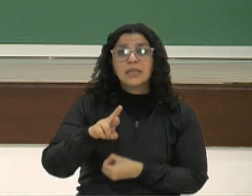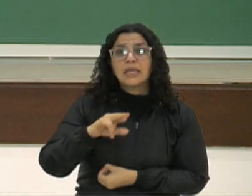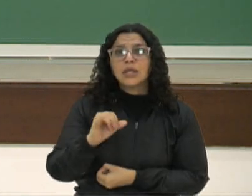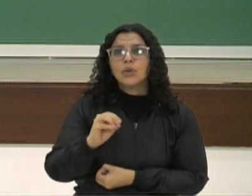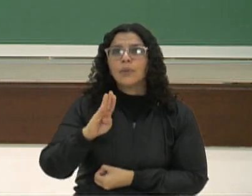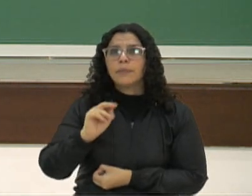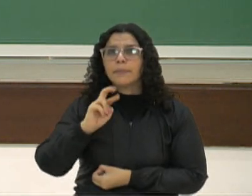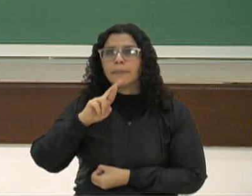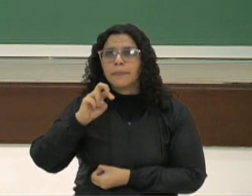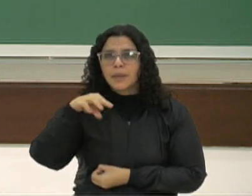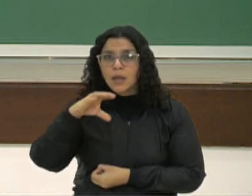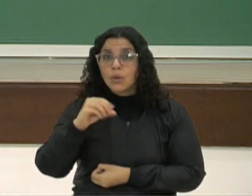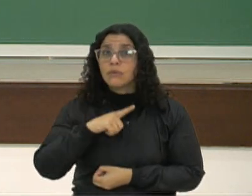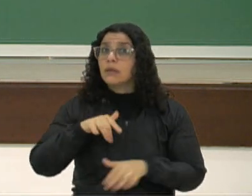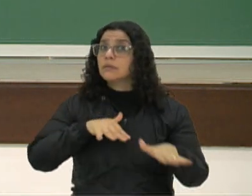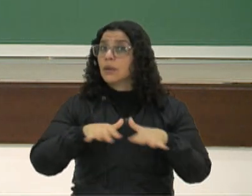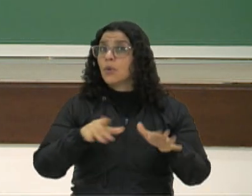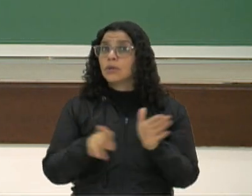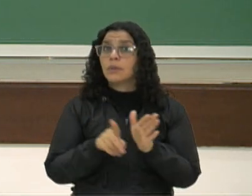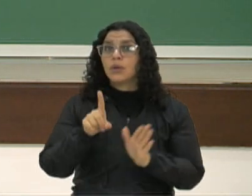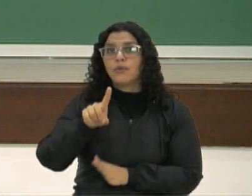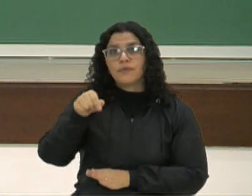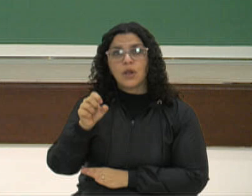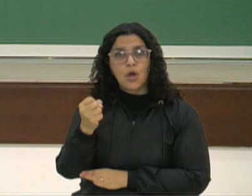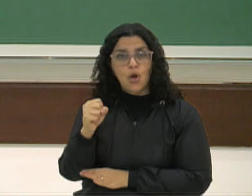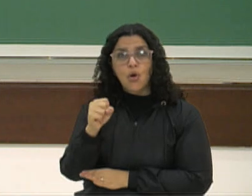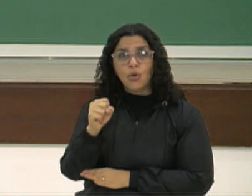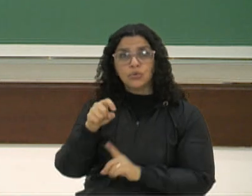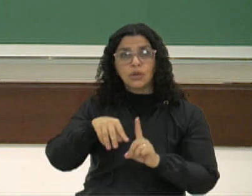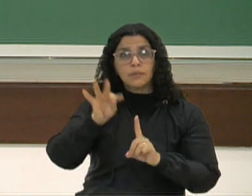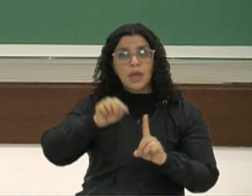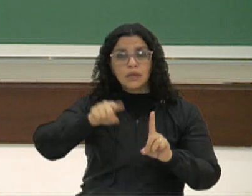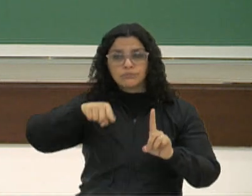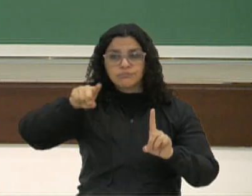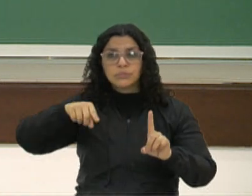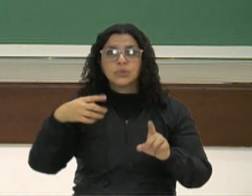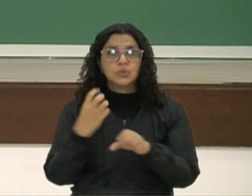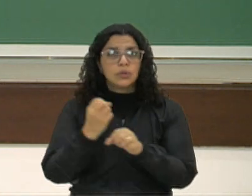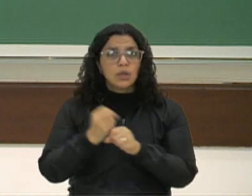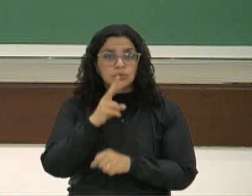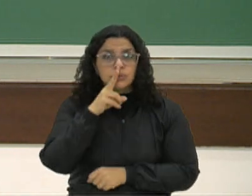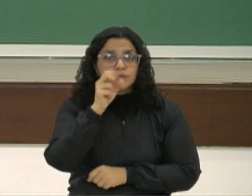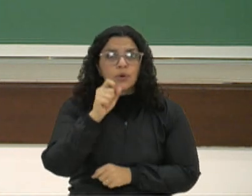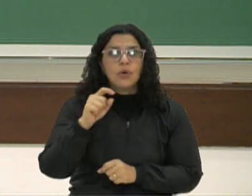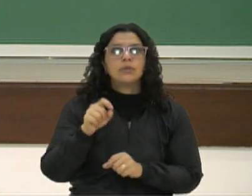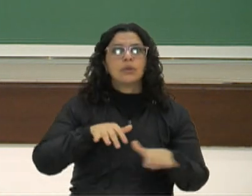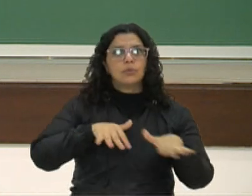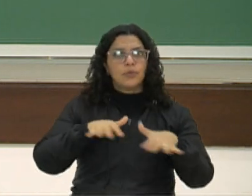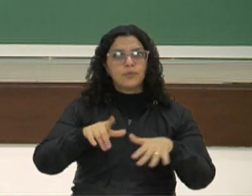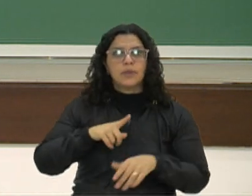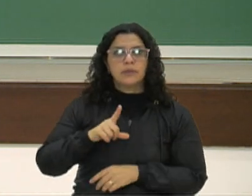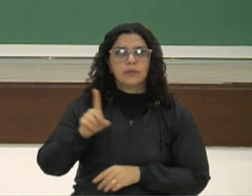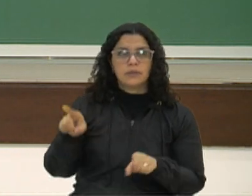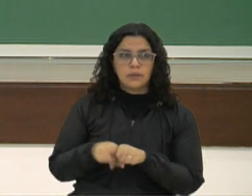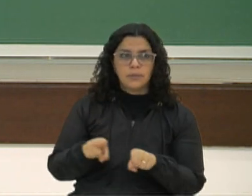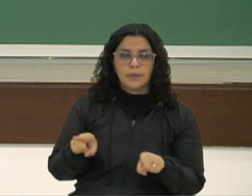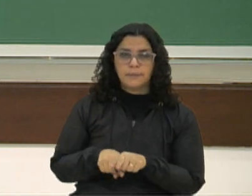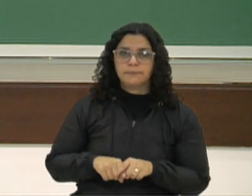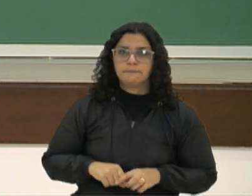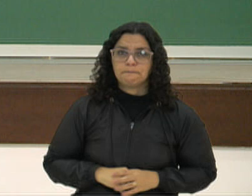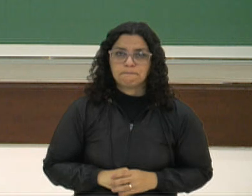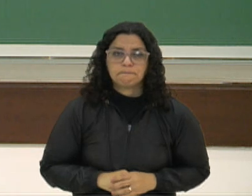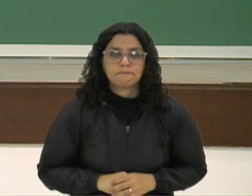Branco do Sul, tivemos um tremor de 1.8 na escala Richter, que mede o grau, né, de o nível